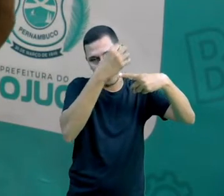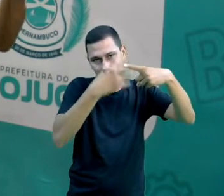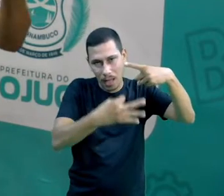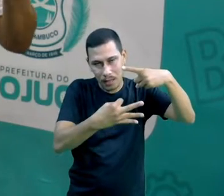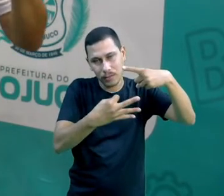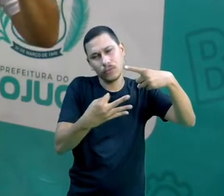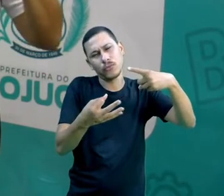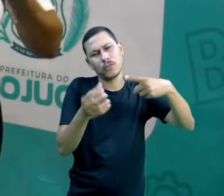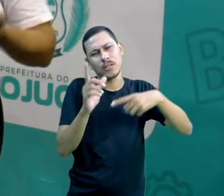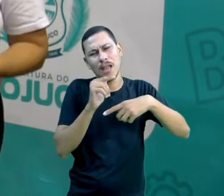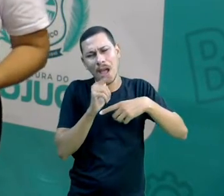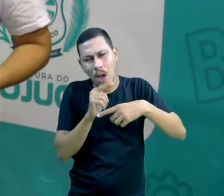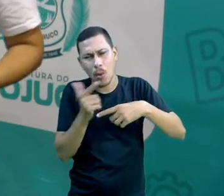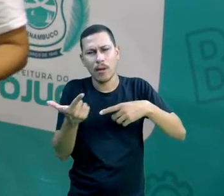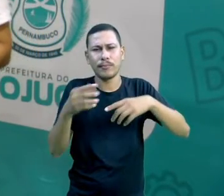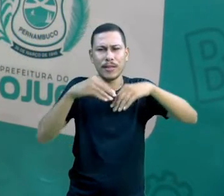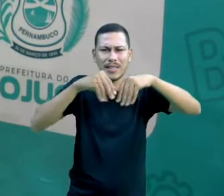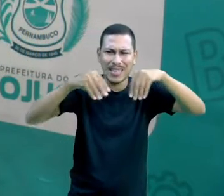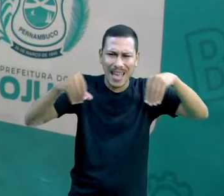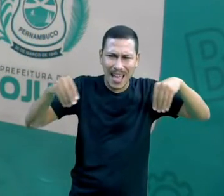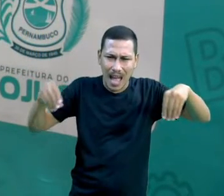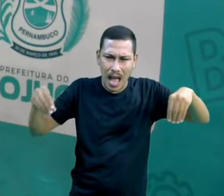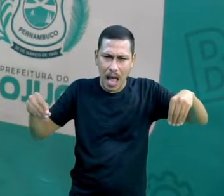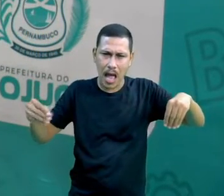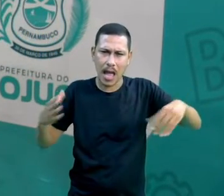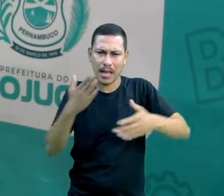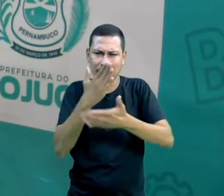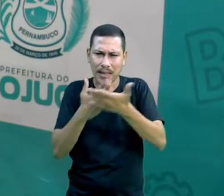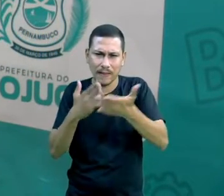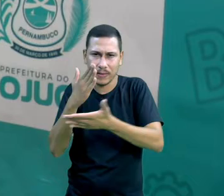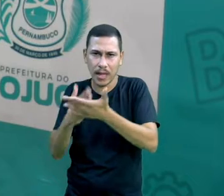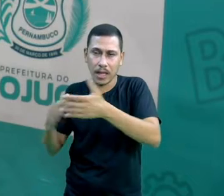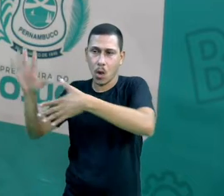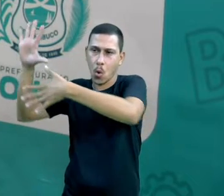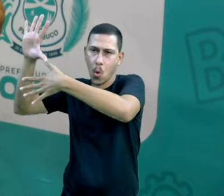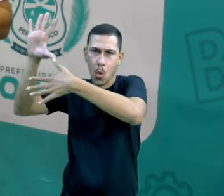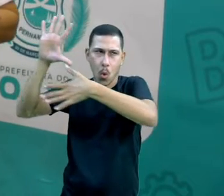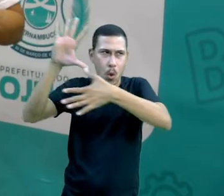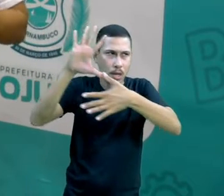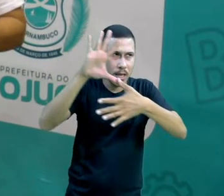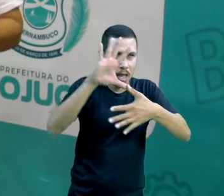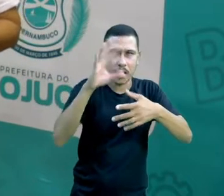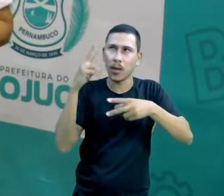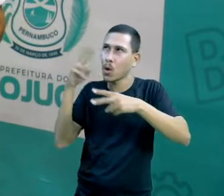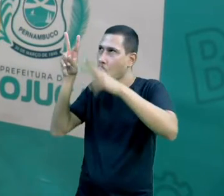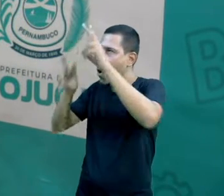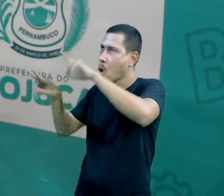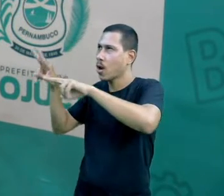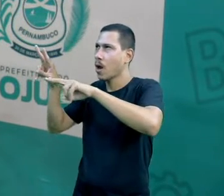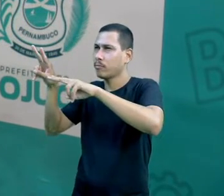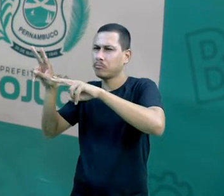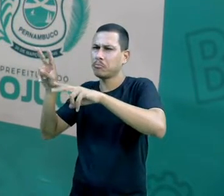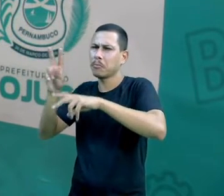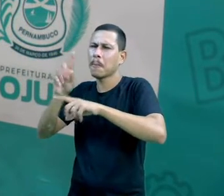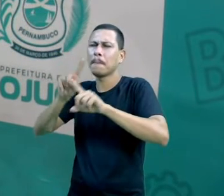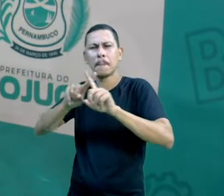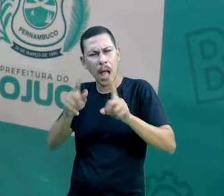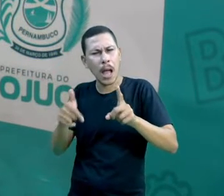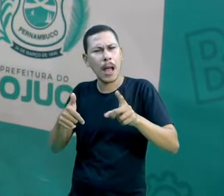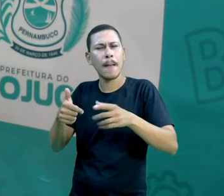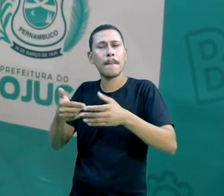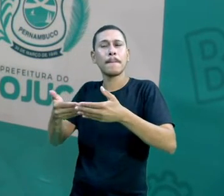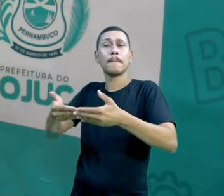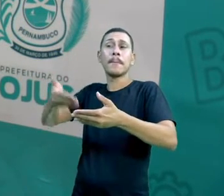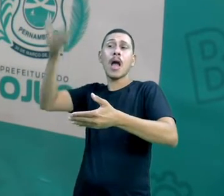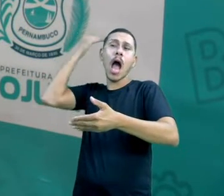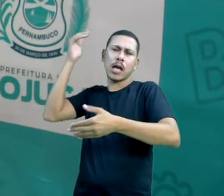em continentes que atualmente têm essa estrutura. Mas sempre foi assim? Não.